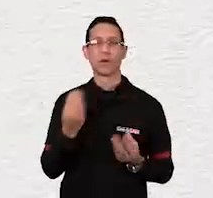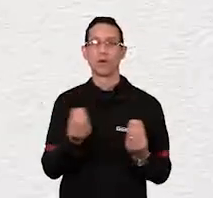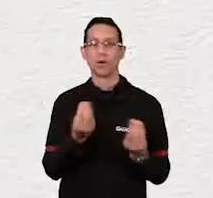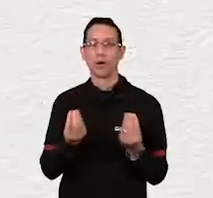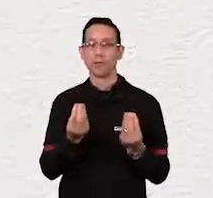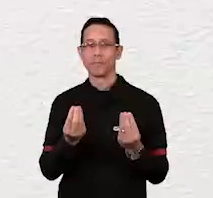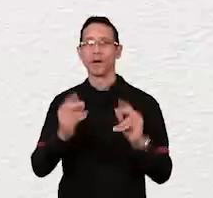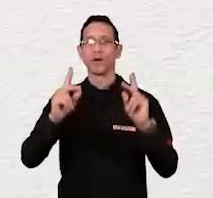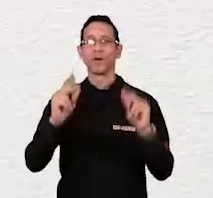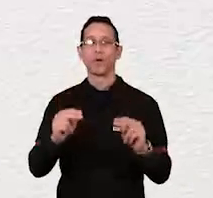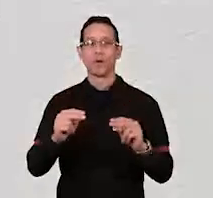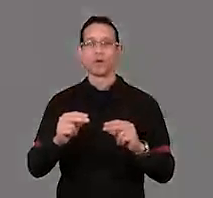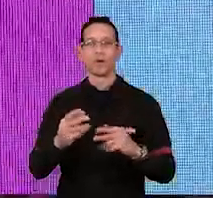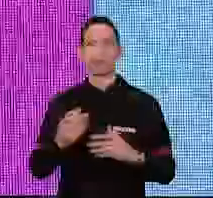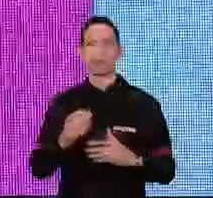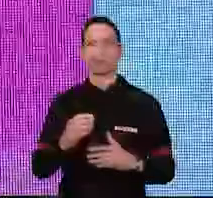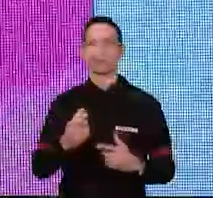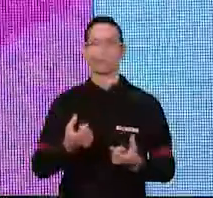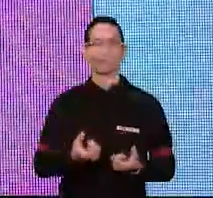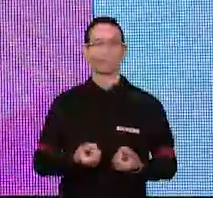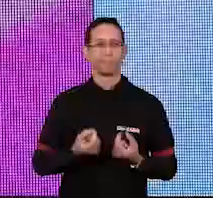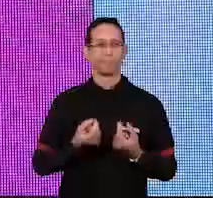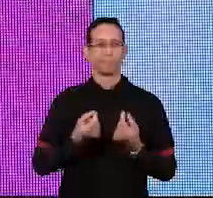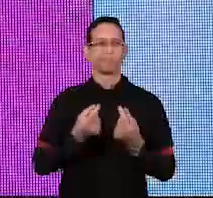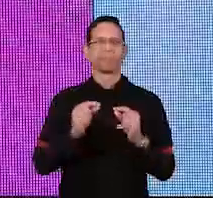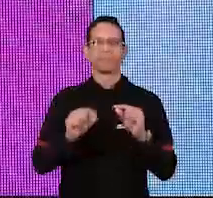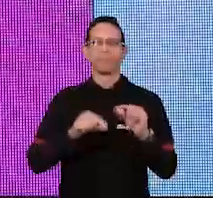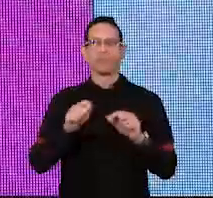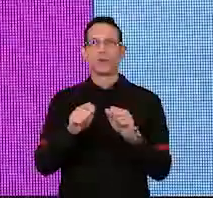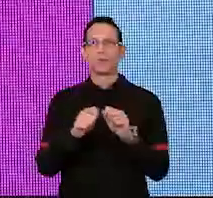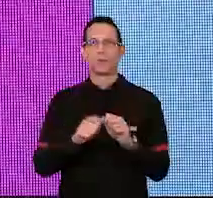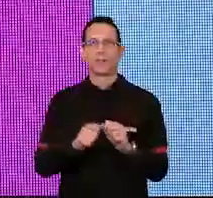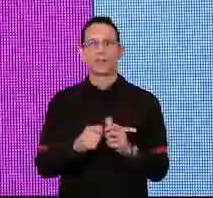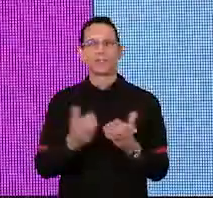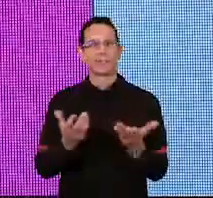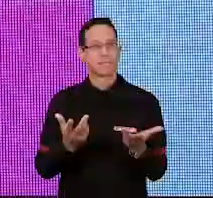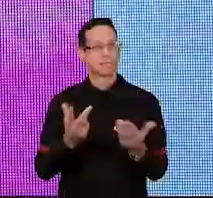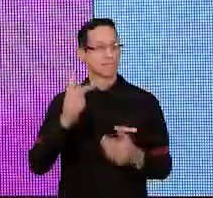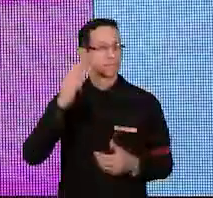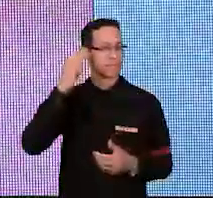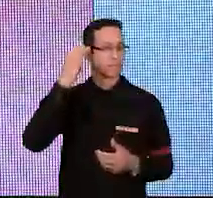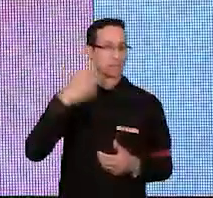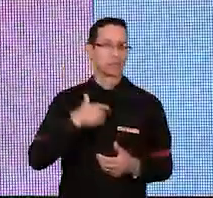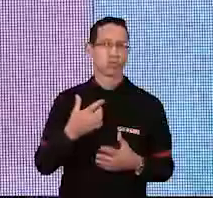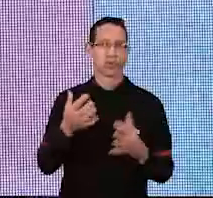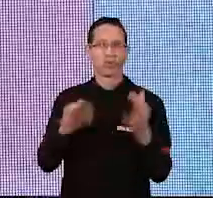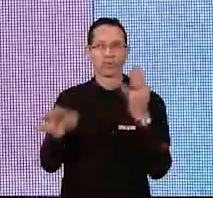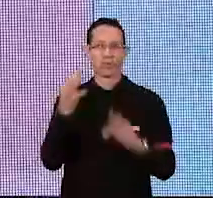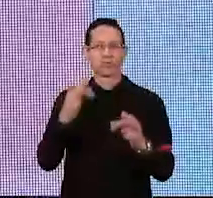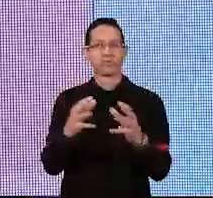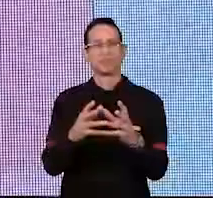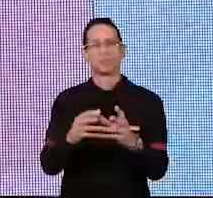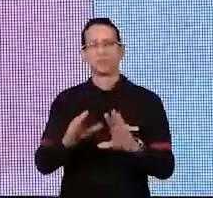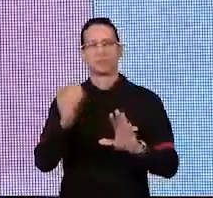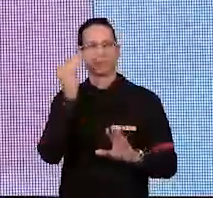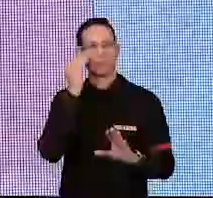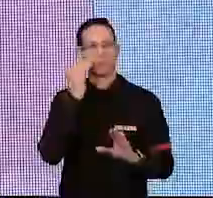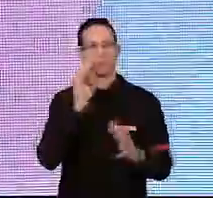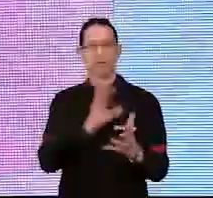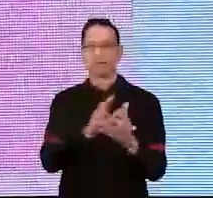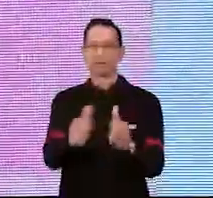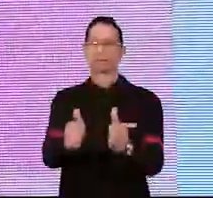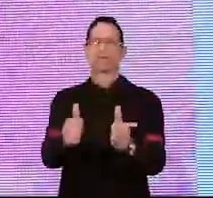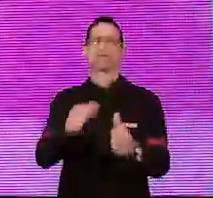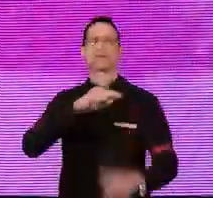como um paciente oncológico que não tem mais muito o que fazer, você vai fazer uma cirurgia para aliviar o paciente. Ali não tem mais resolução,